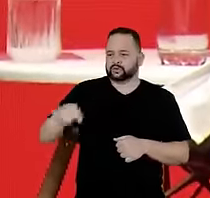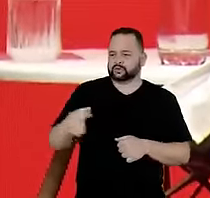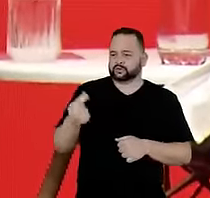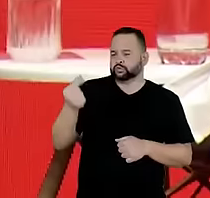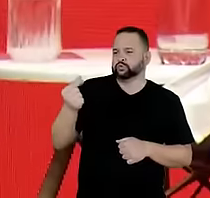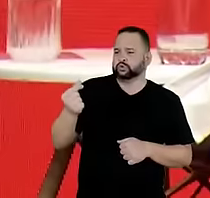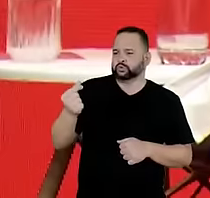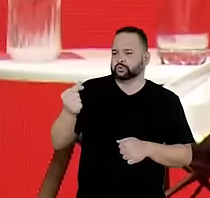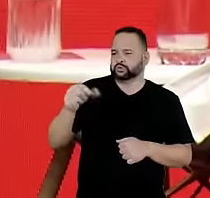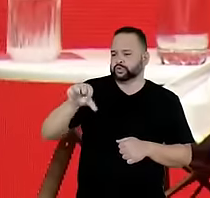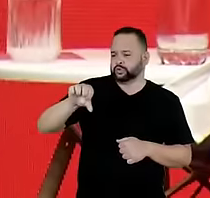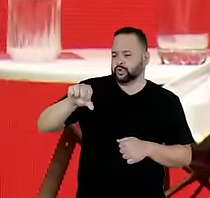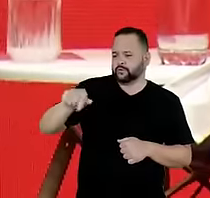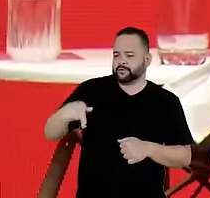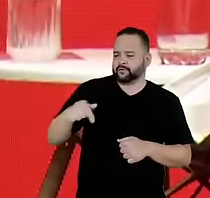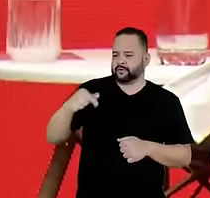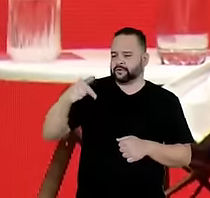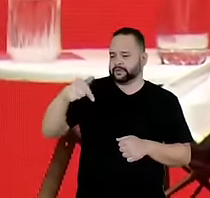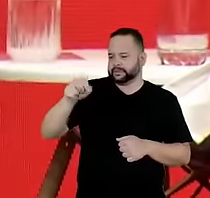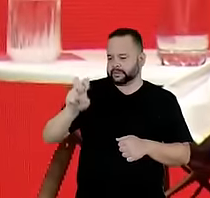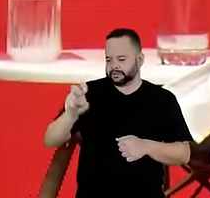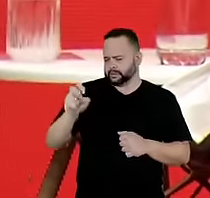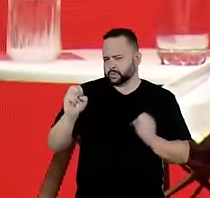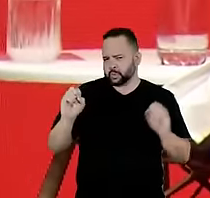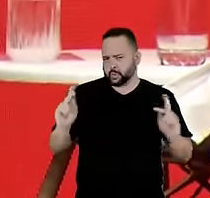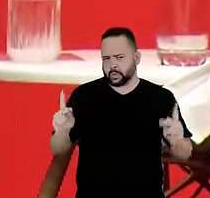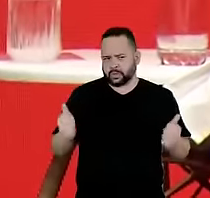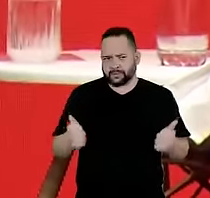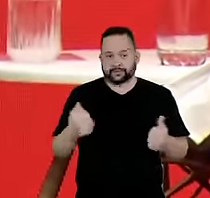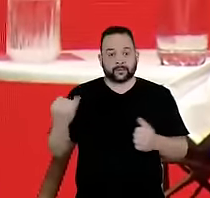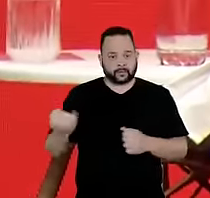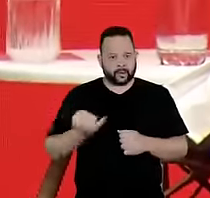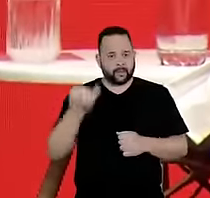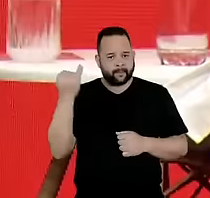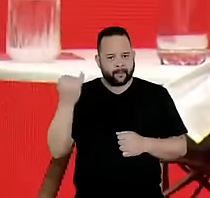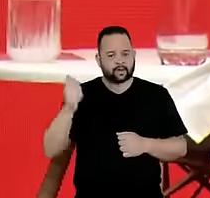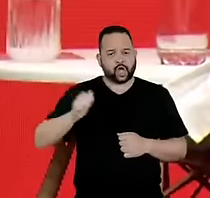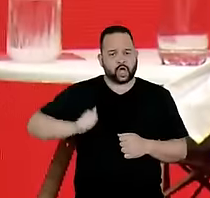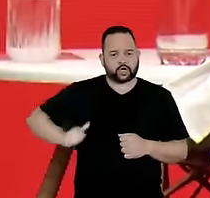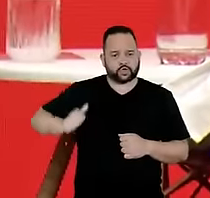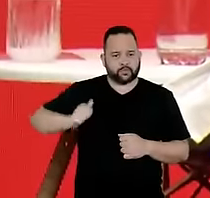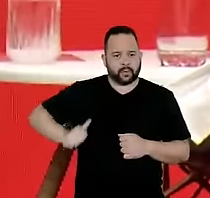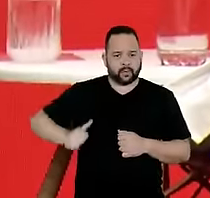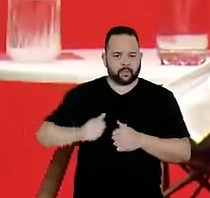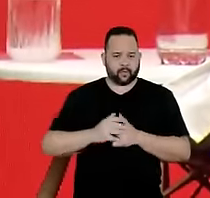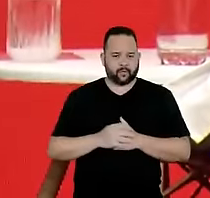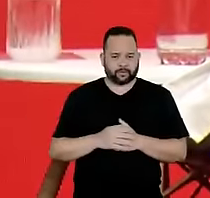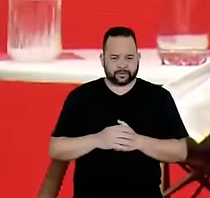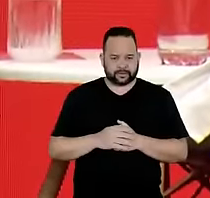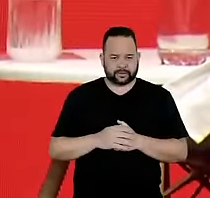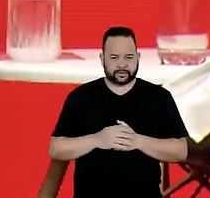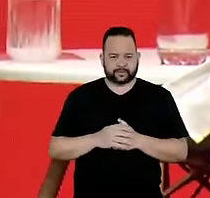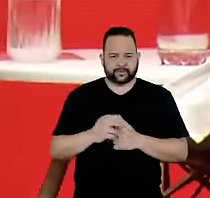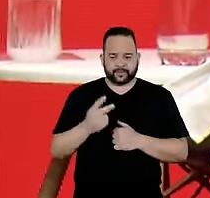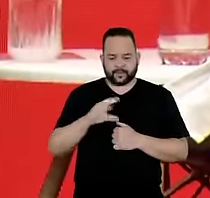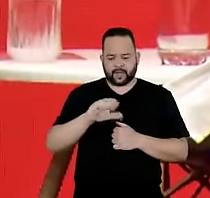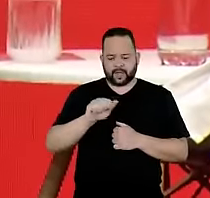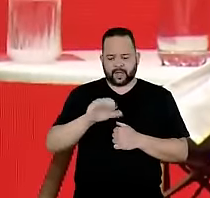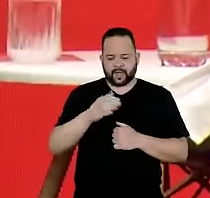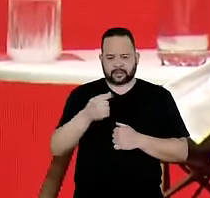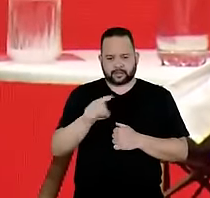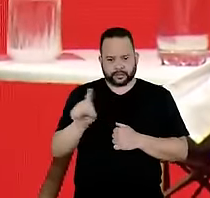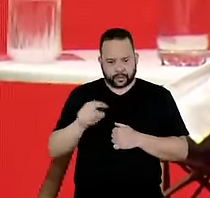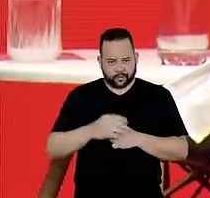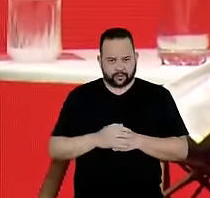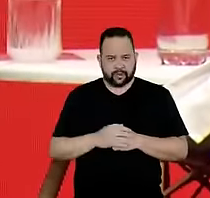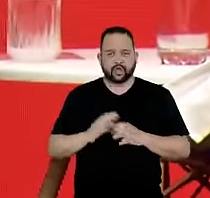Isso é isso é muito importante pra bolsa tá vamos lembrar o que aconteceu com a bolsa né é um pouco tudo em função da inflação quer dizer a inflação